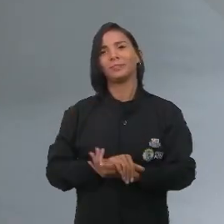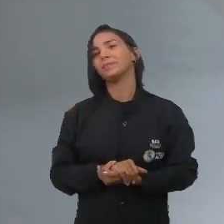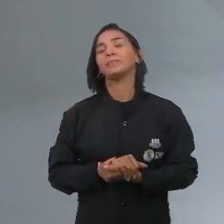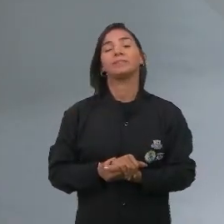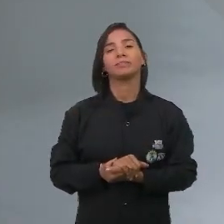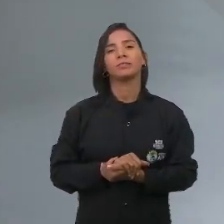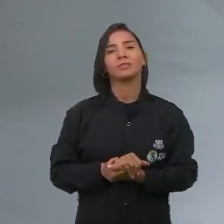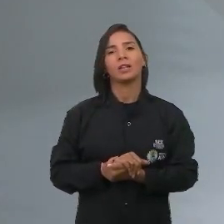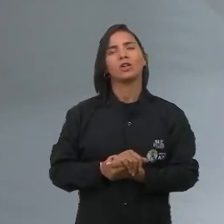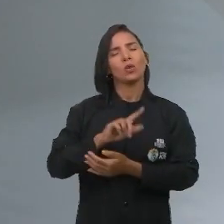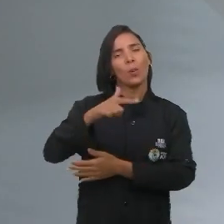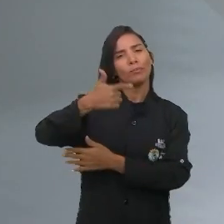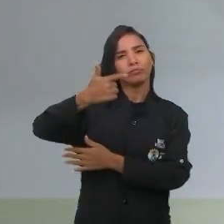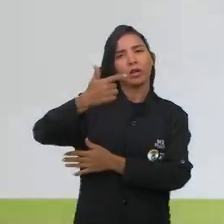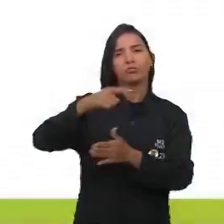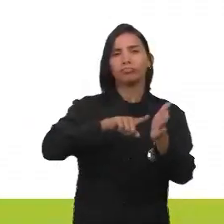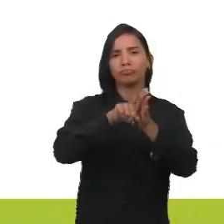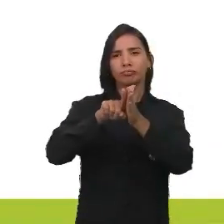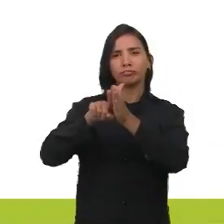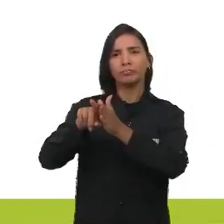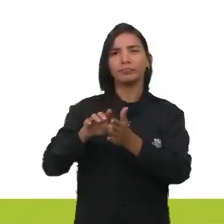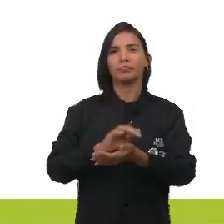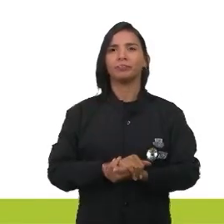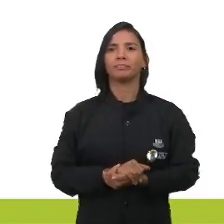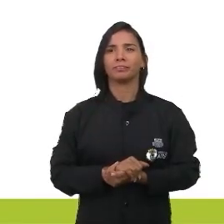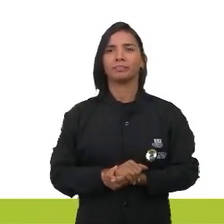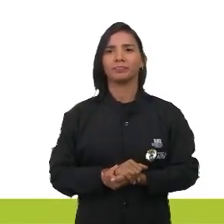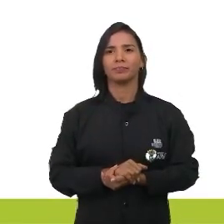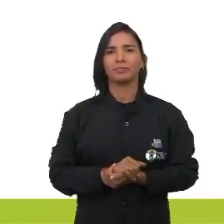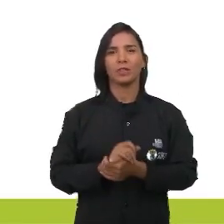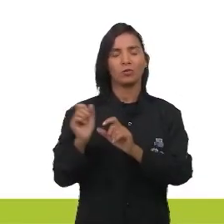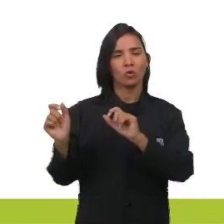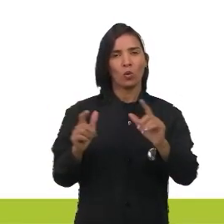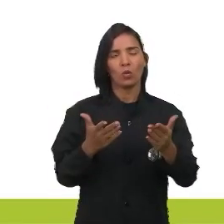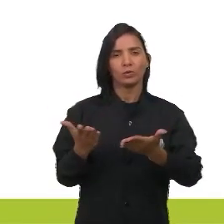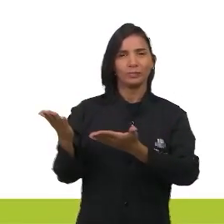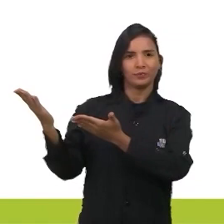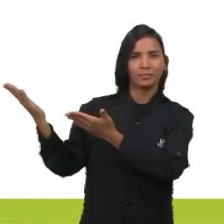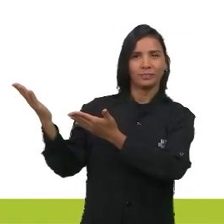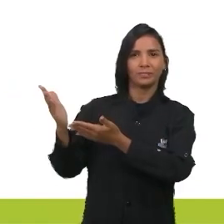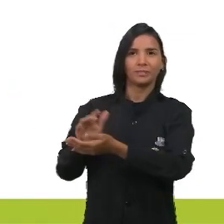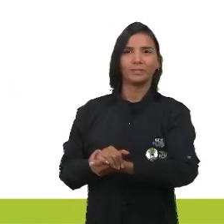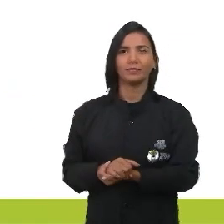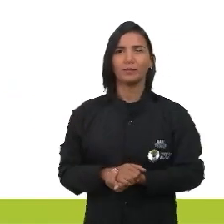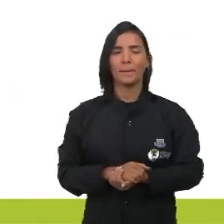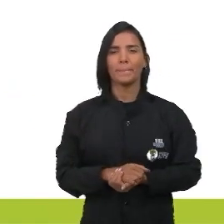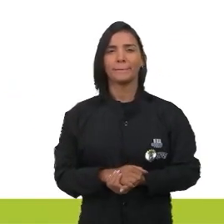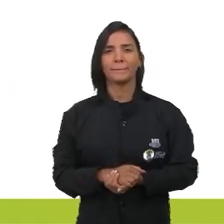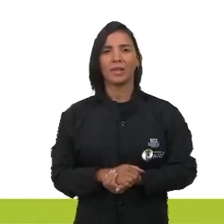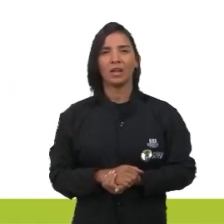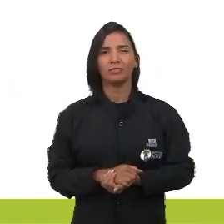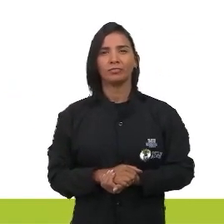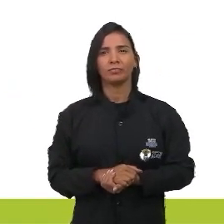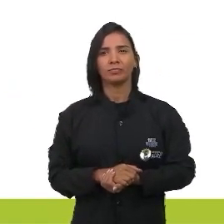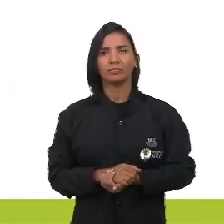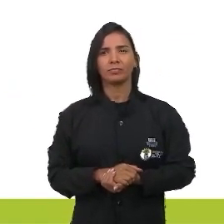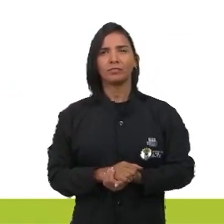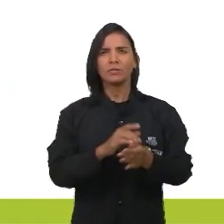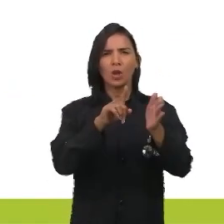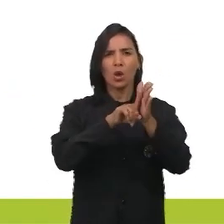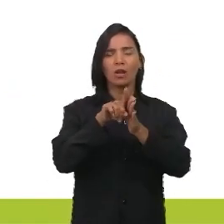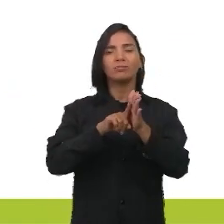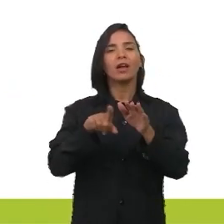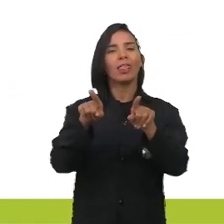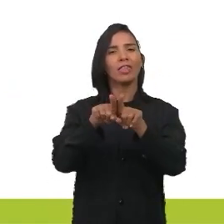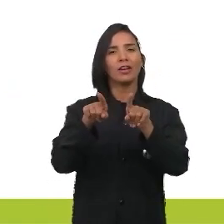uma segunda questão? Em tela, vamos visualizar? Acompanhem. Essa questão esteve no